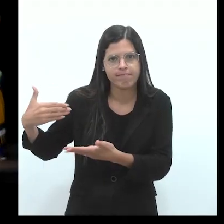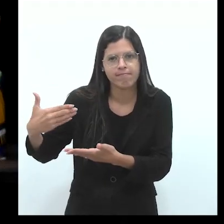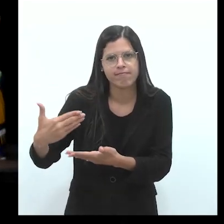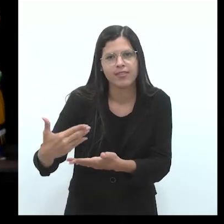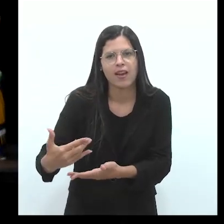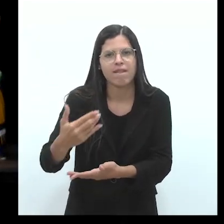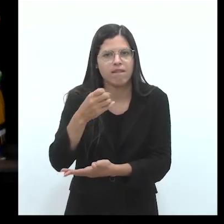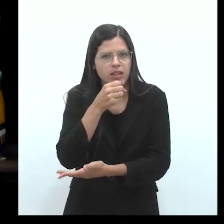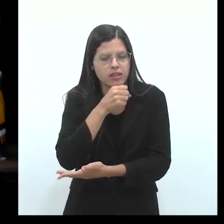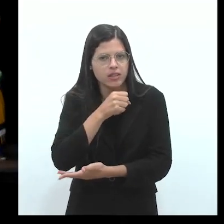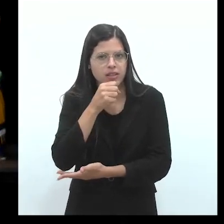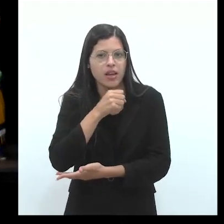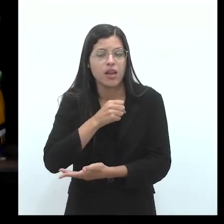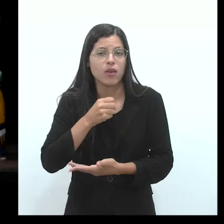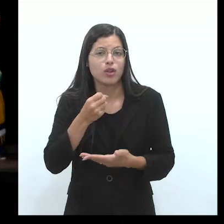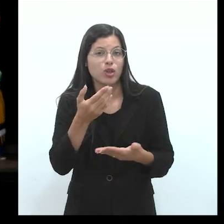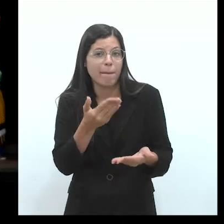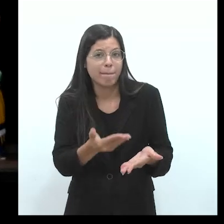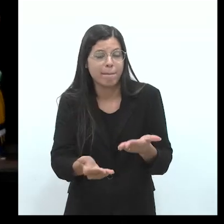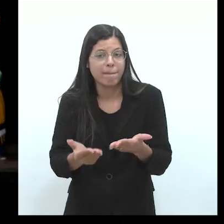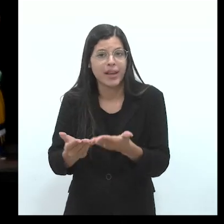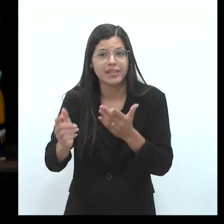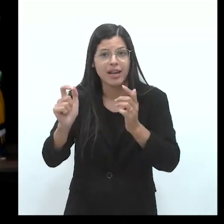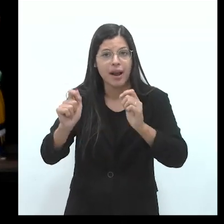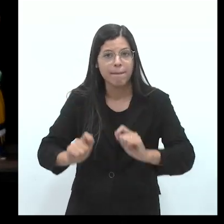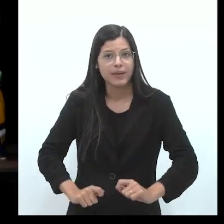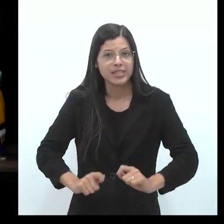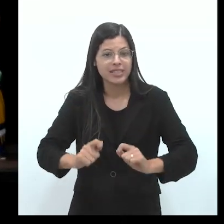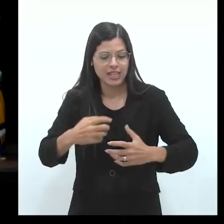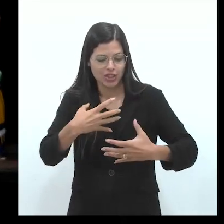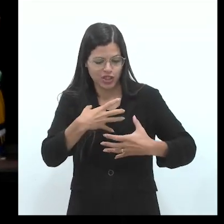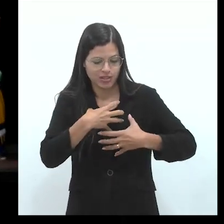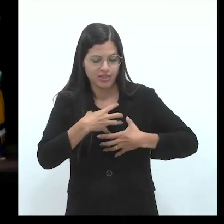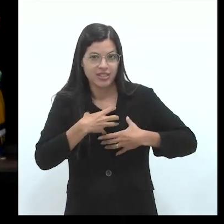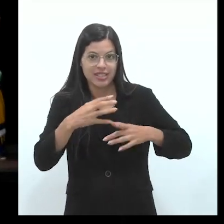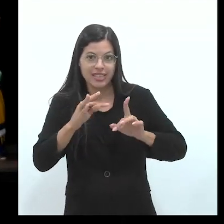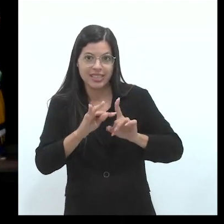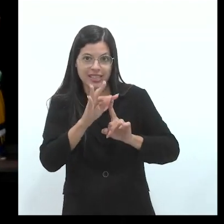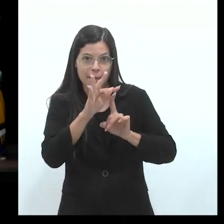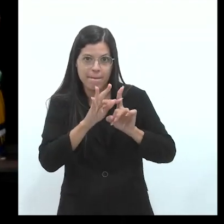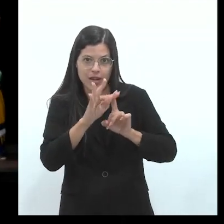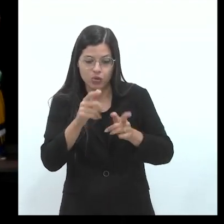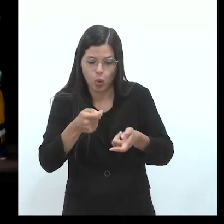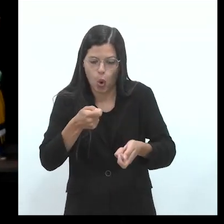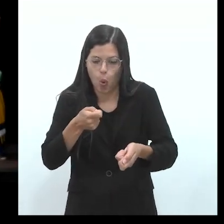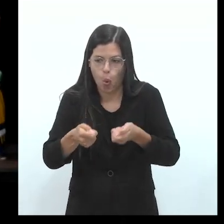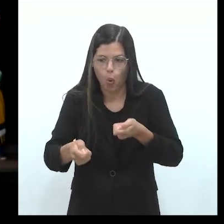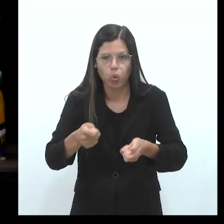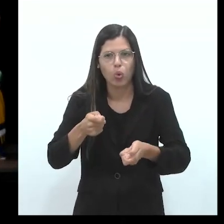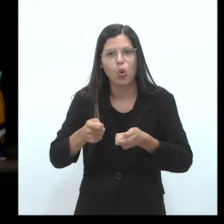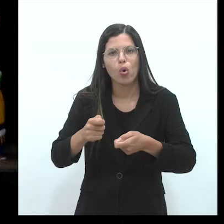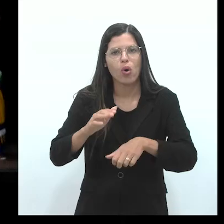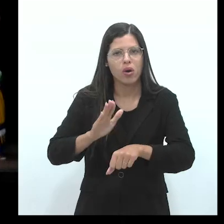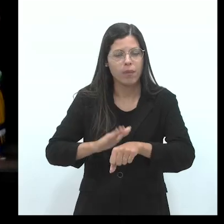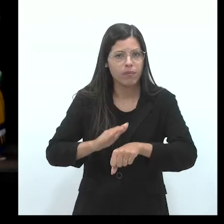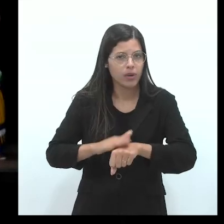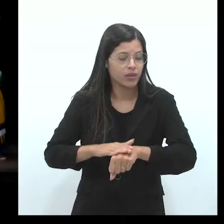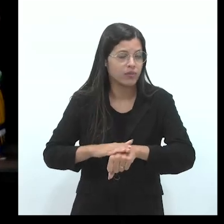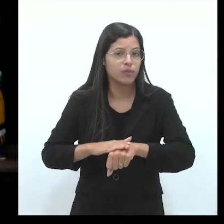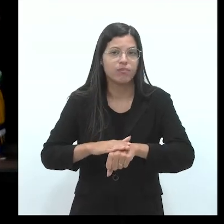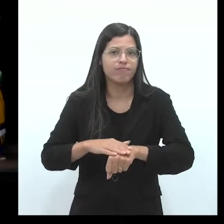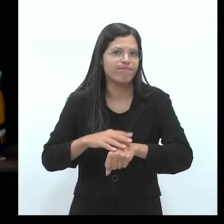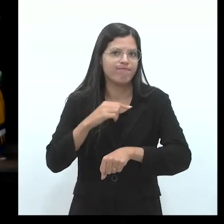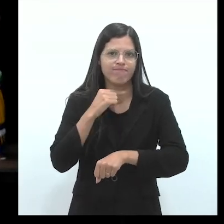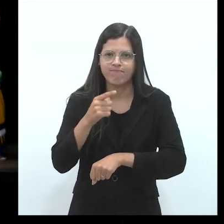da idade, nós vamos perdendo a nossa capacidade de termorregular a nossa temperatura. Então, a gente não consegue regular bem a nossa